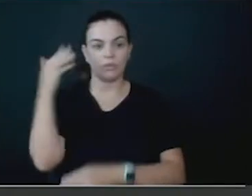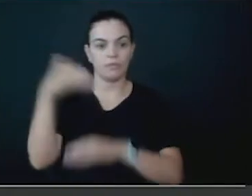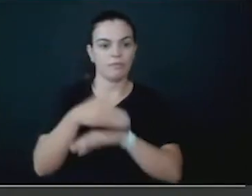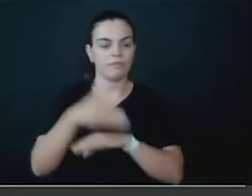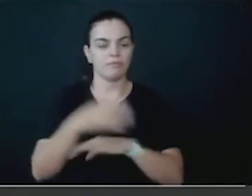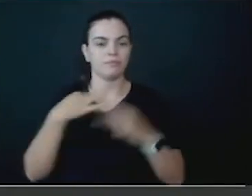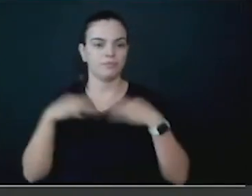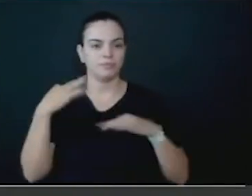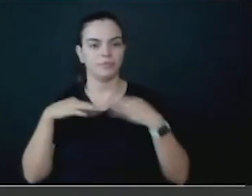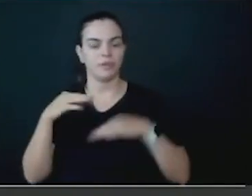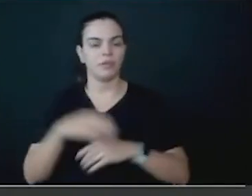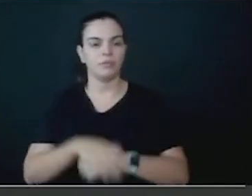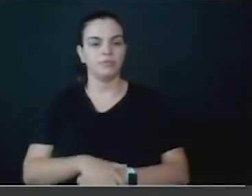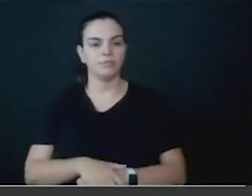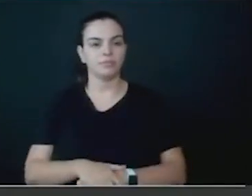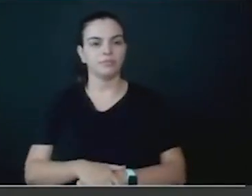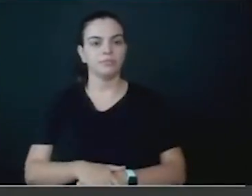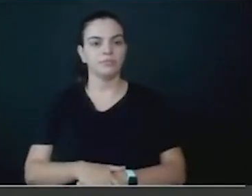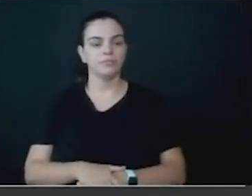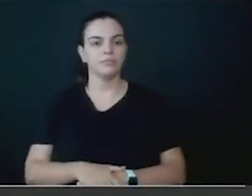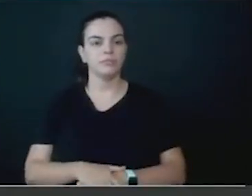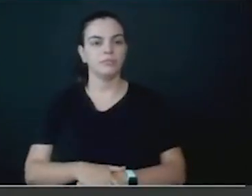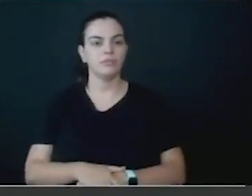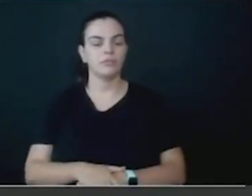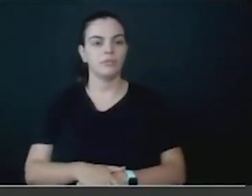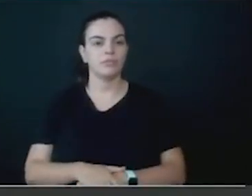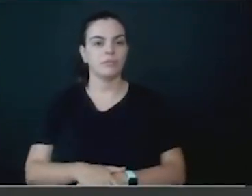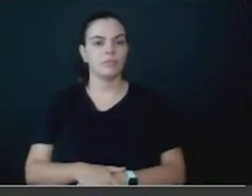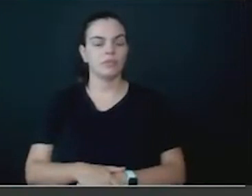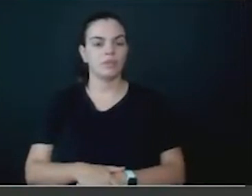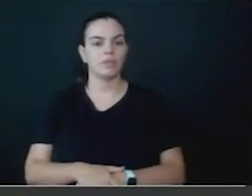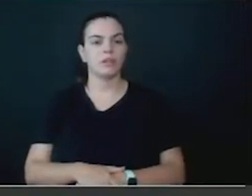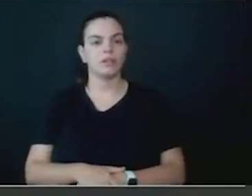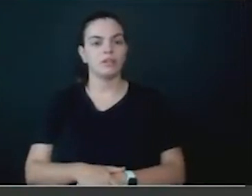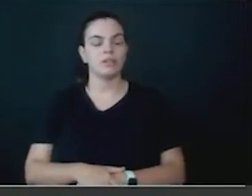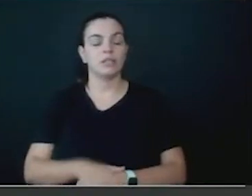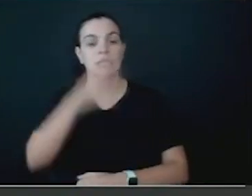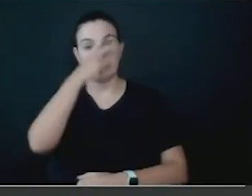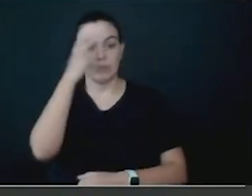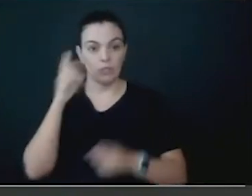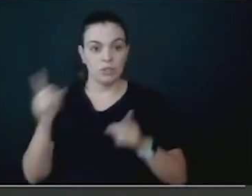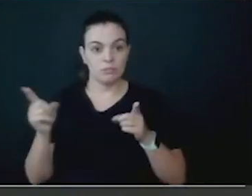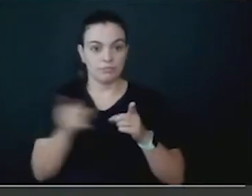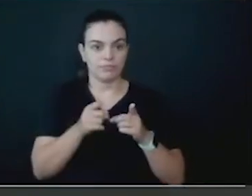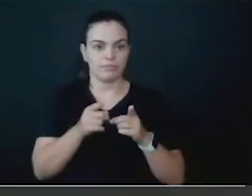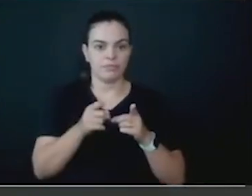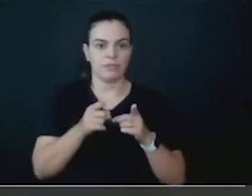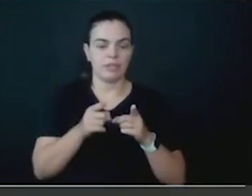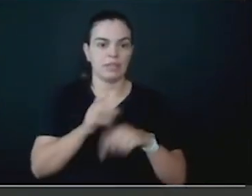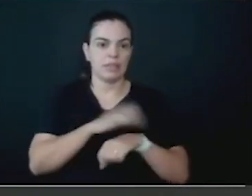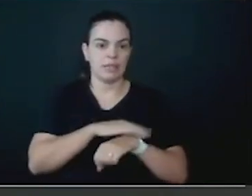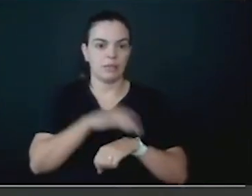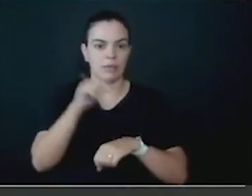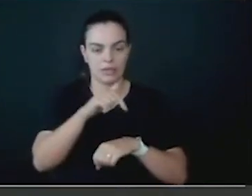vamos adiante. É, esse aí é o resultado interessante. Apesar de eles ficarem menos tempo na cidade, o gasto aumenta. Então, é, quando a gente